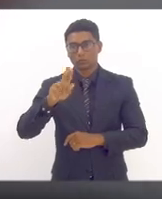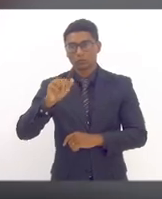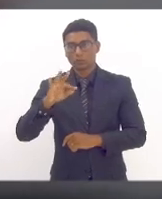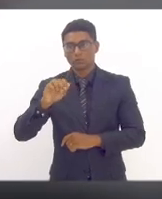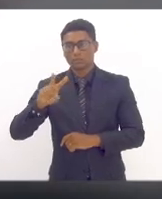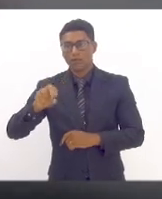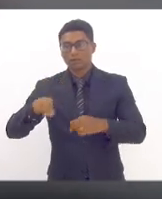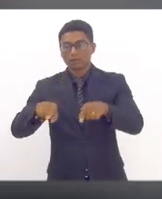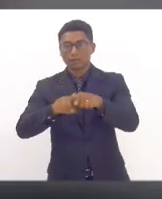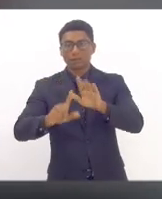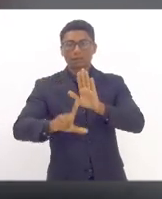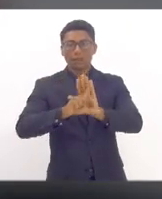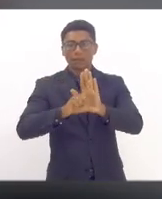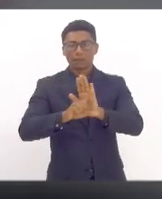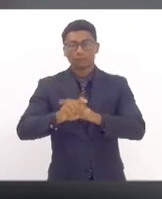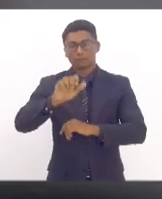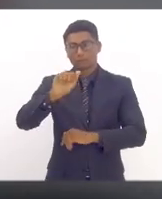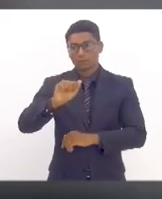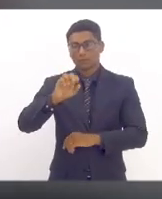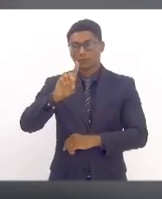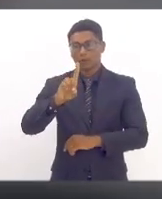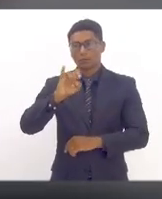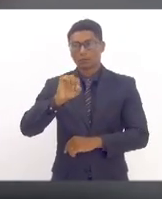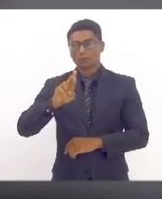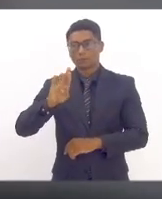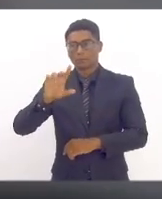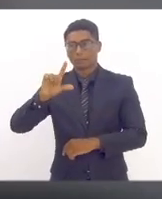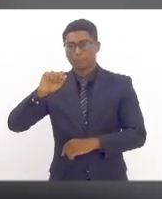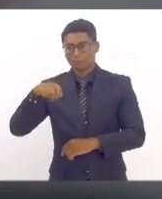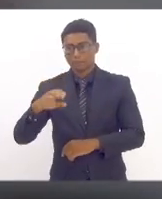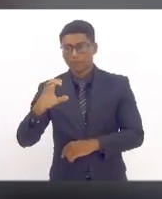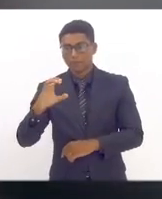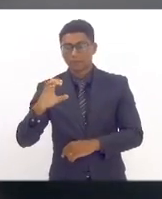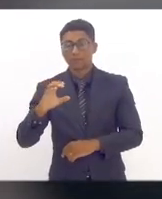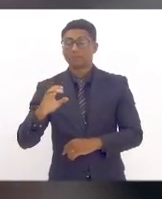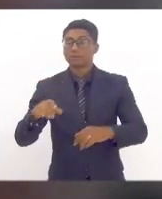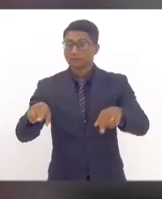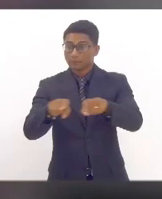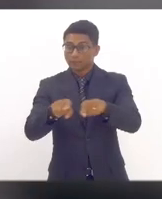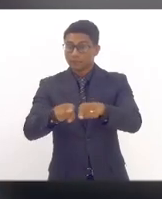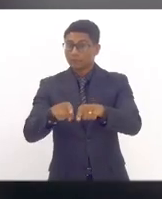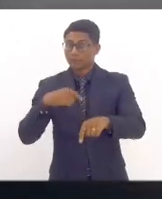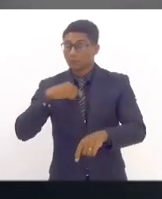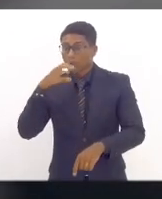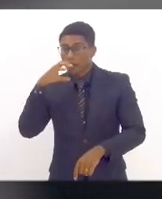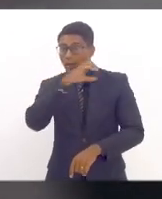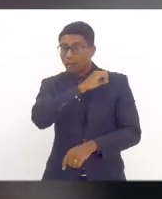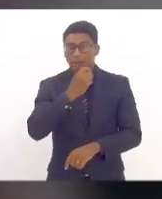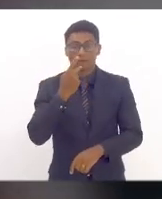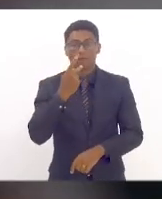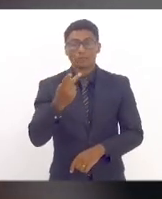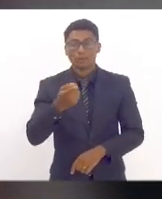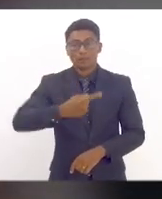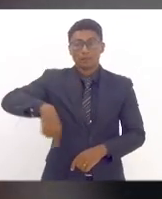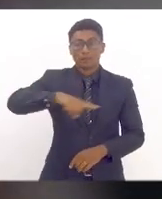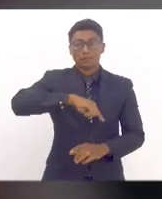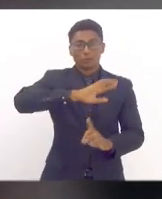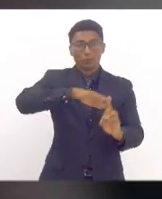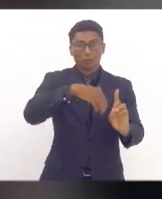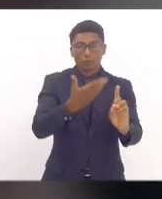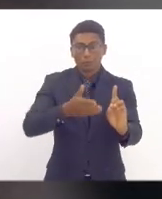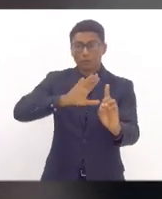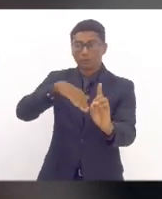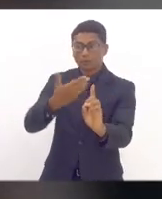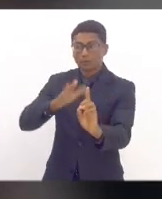Lei Aldir Blank o recursos para cultura bem eu queria mencionar rapidamente aqueles que nós estamos homenageando aqui